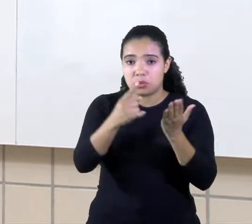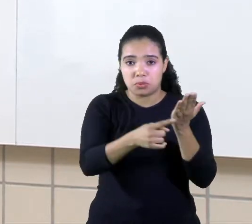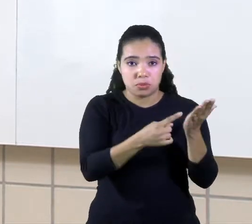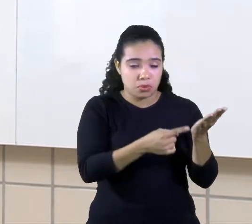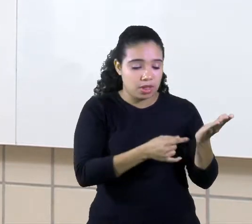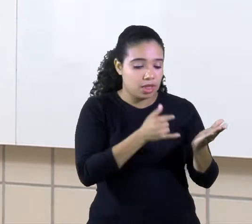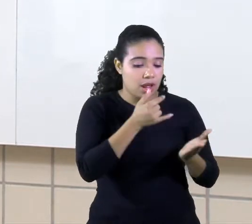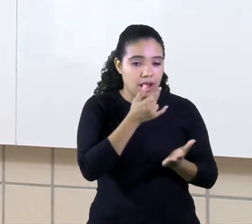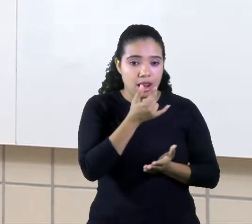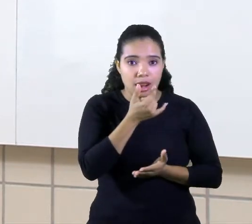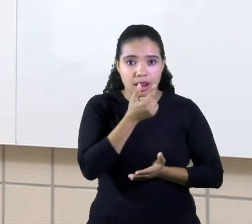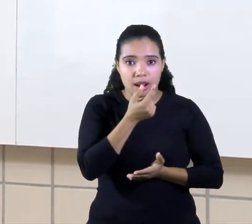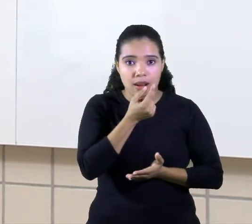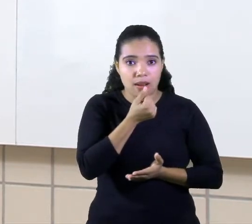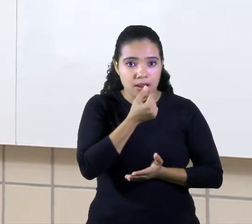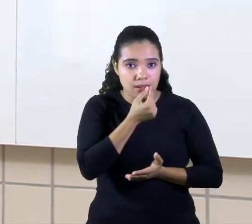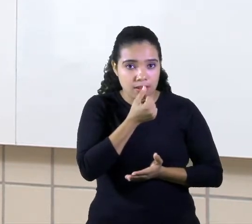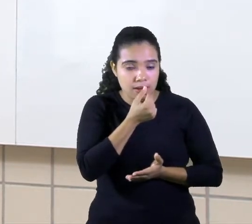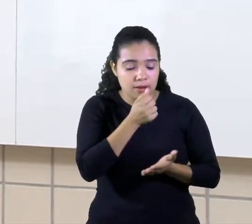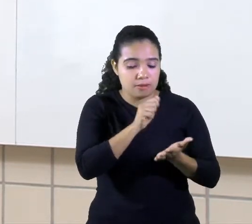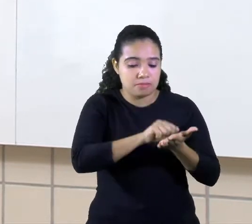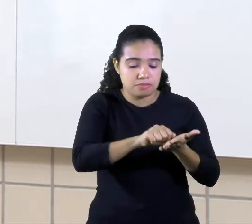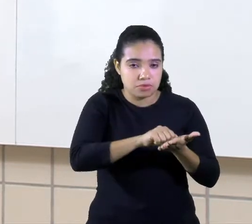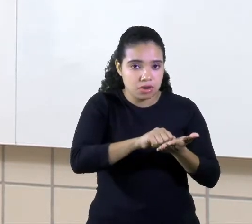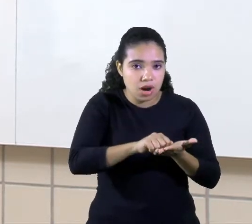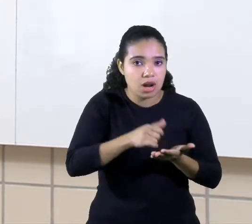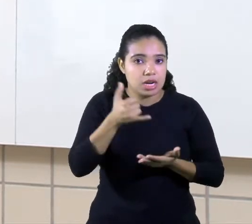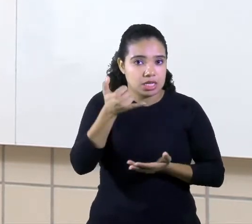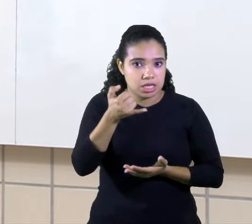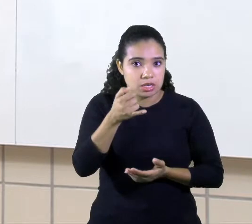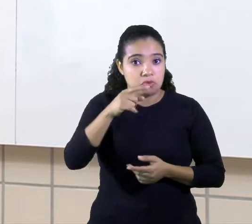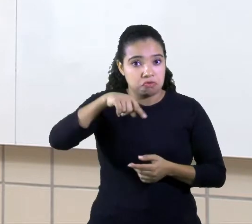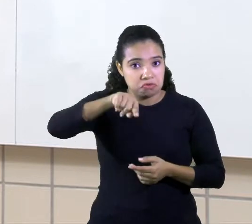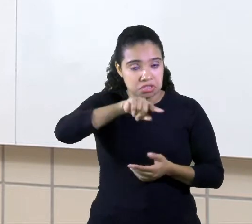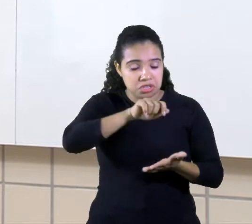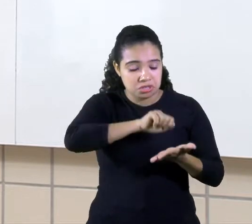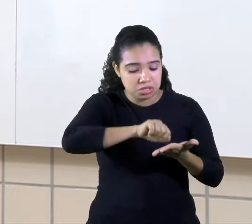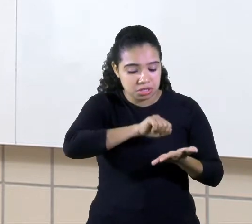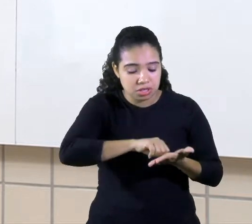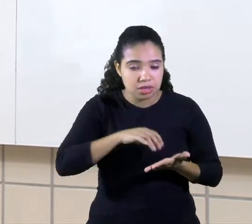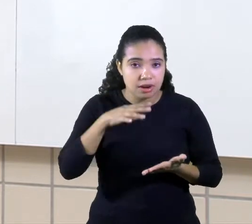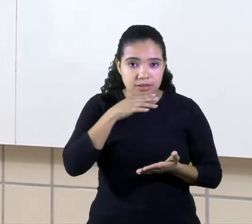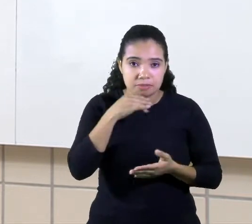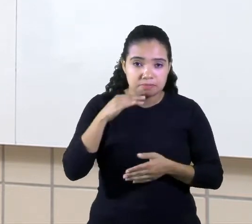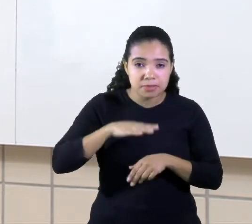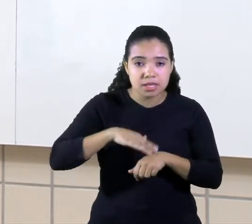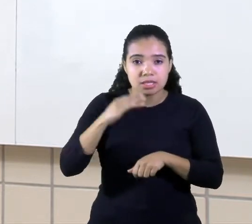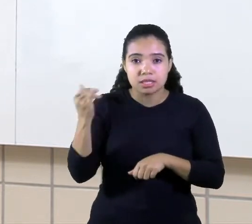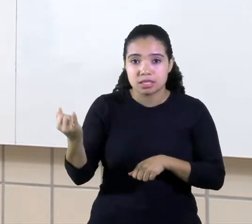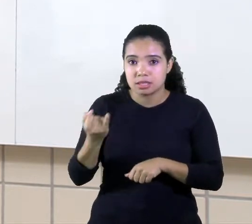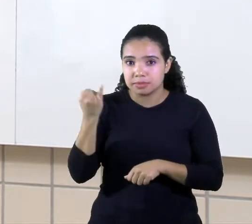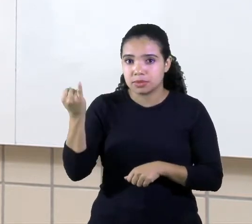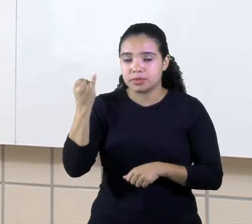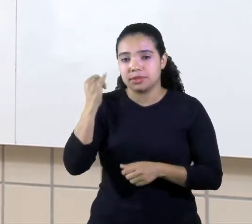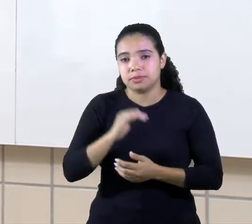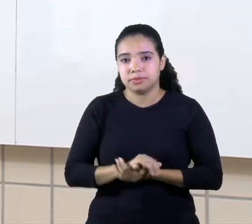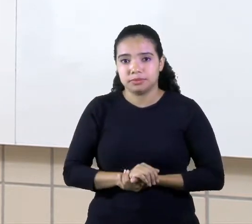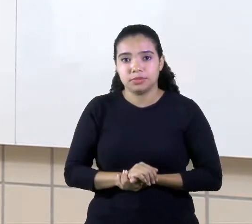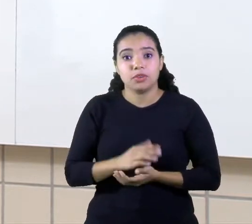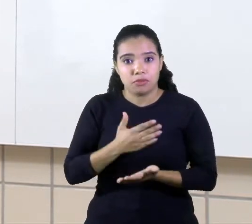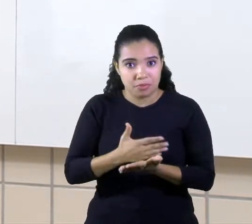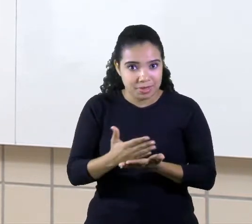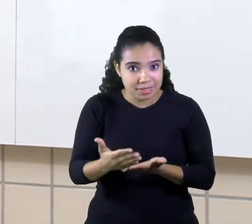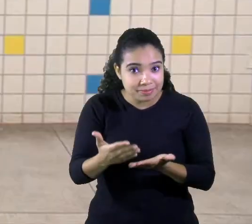o lápis, a caneta e a borracha, para vocês anotarem aquilo que vocês acharem mais importante. Vamos lá